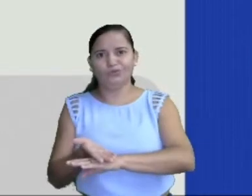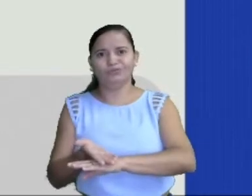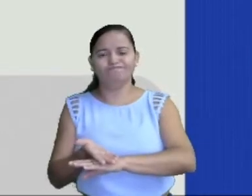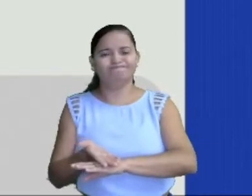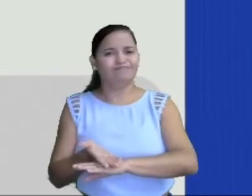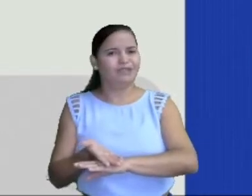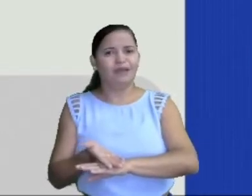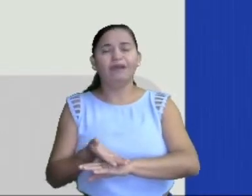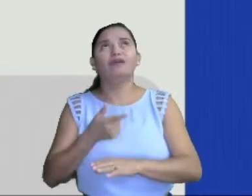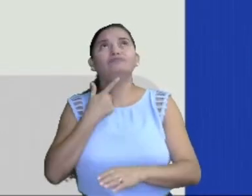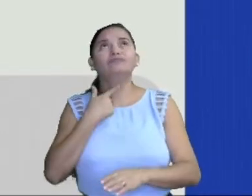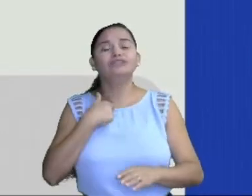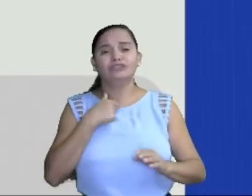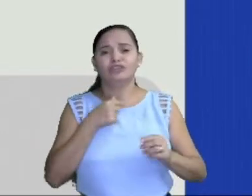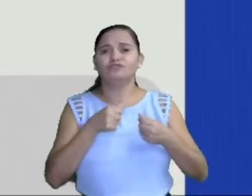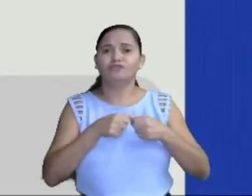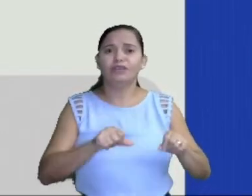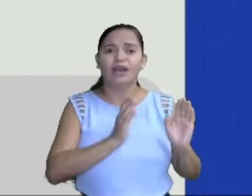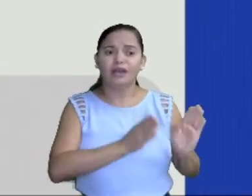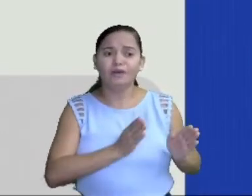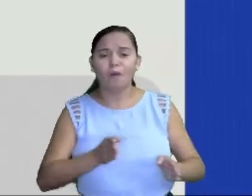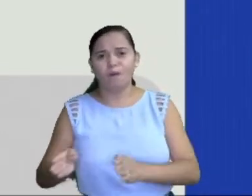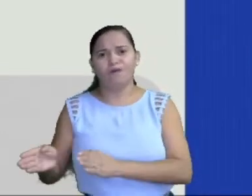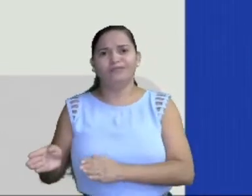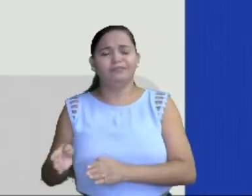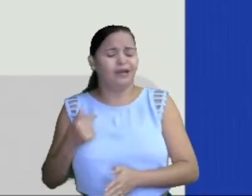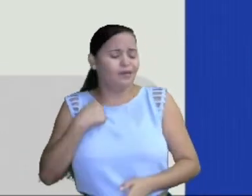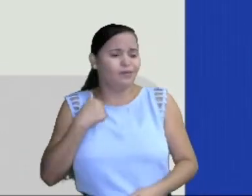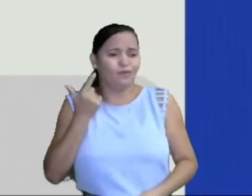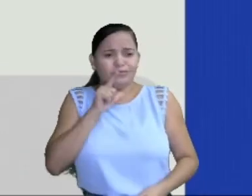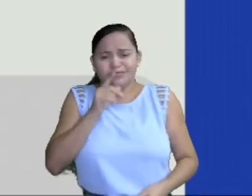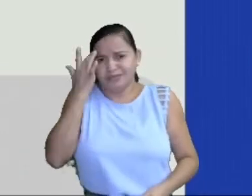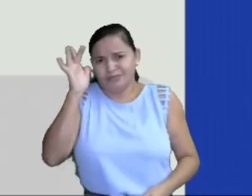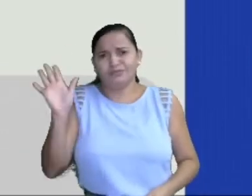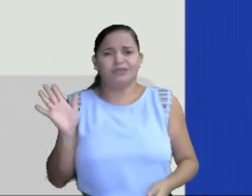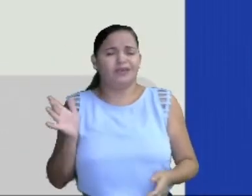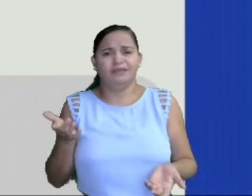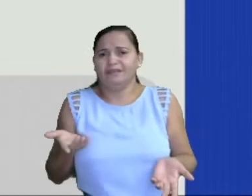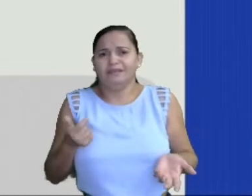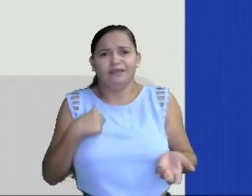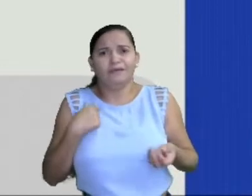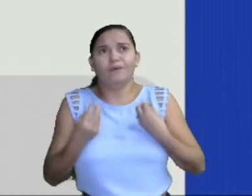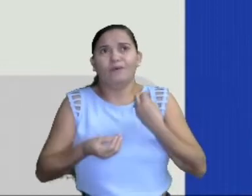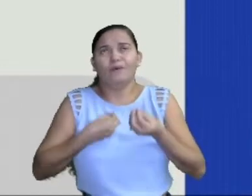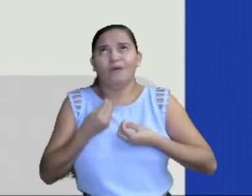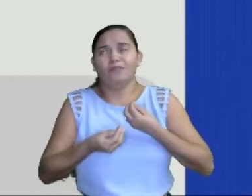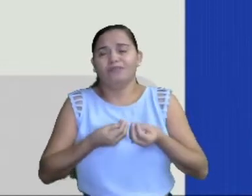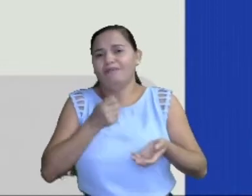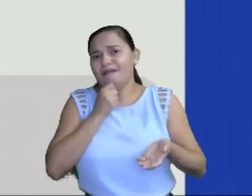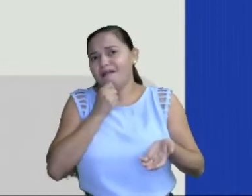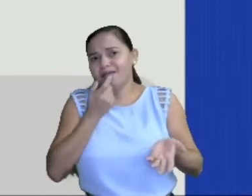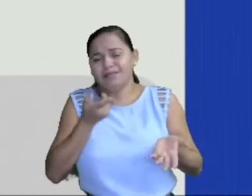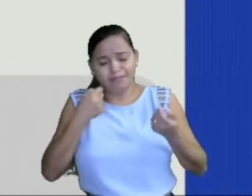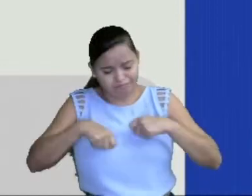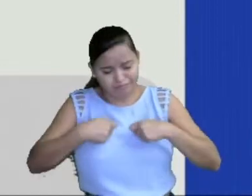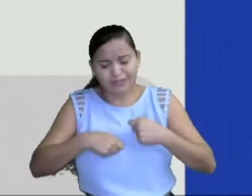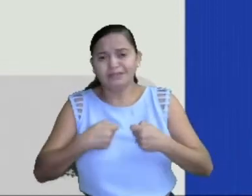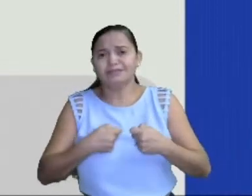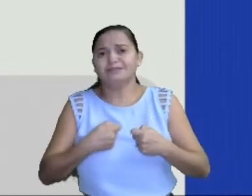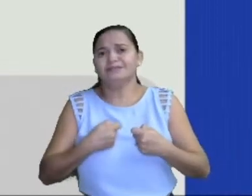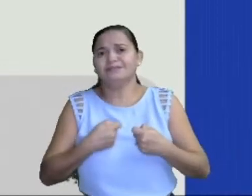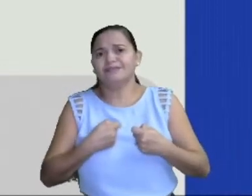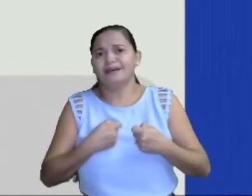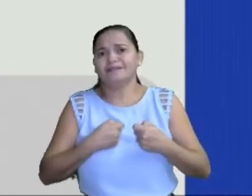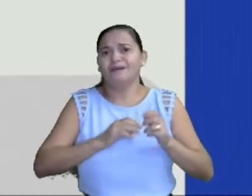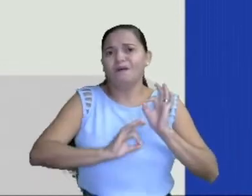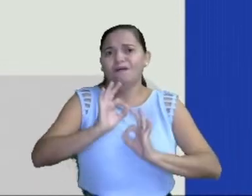em ordem, mas não sei se eu vou conseguir, porque eu estou sem repasse. Nós não recebemos o repasse necessário para isso,